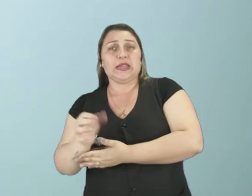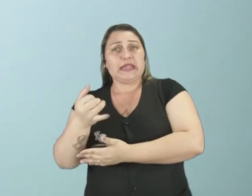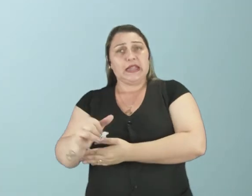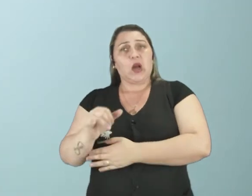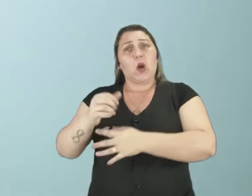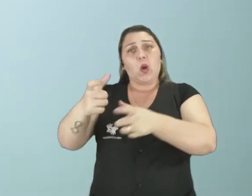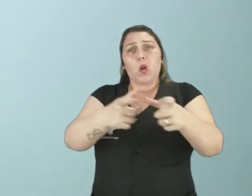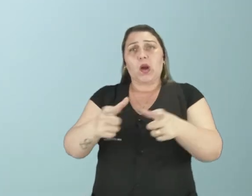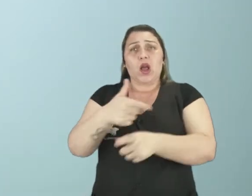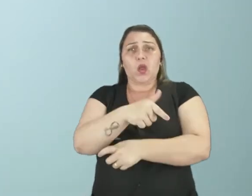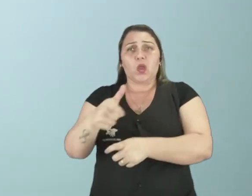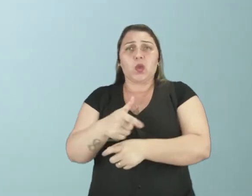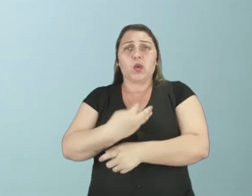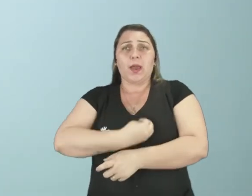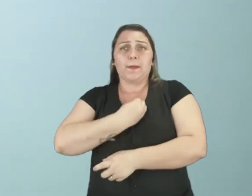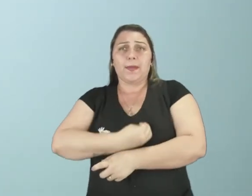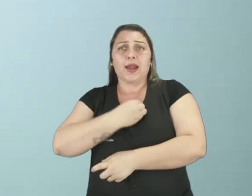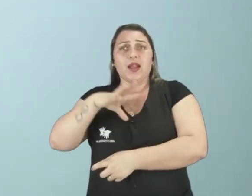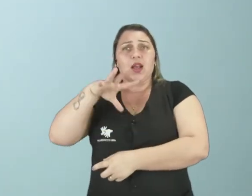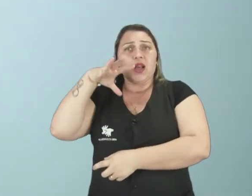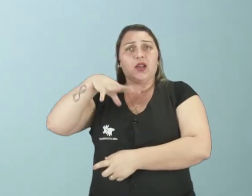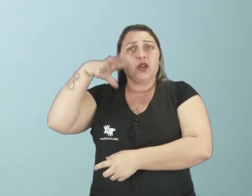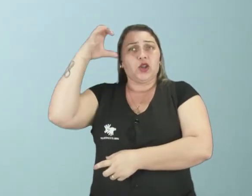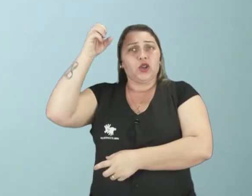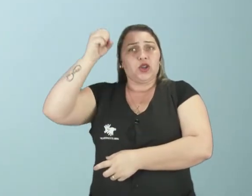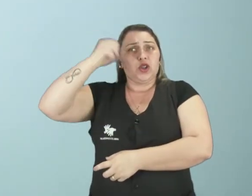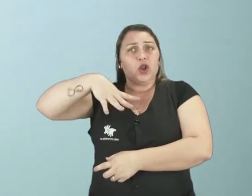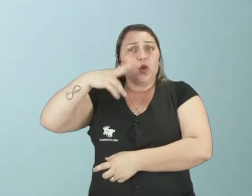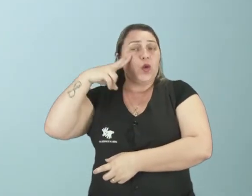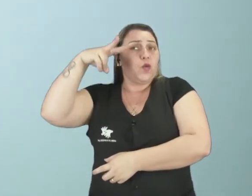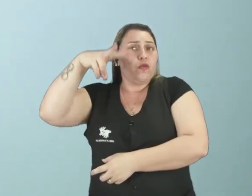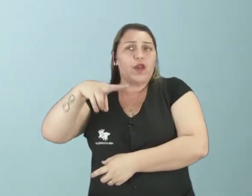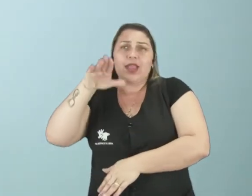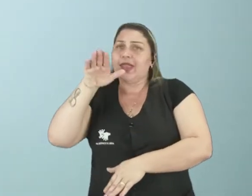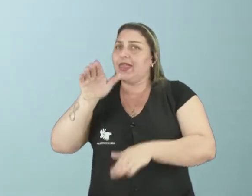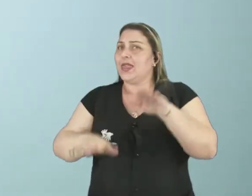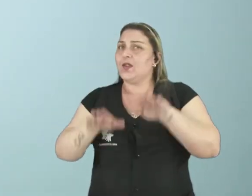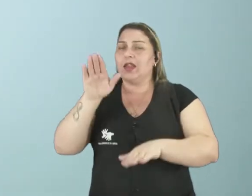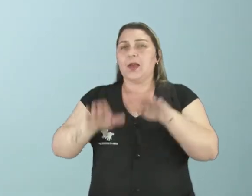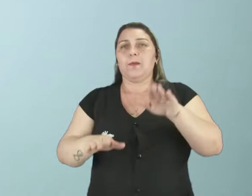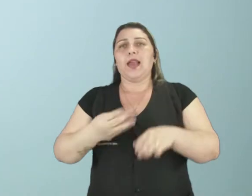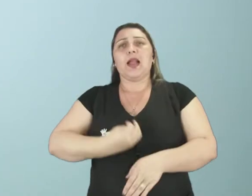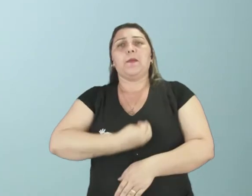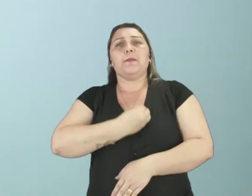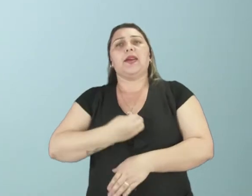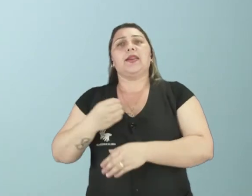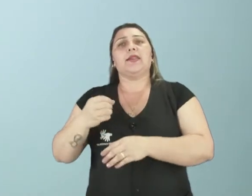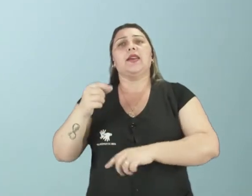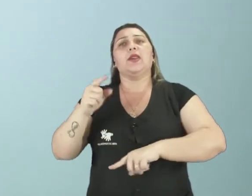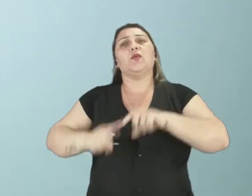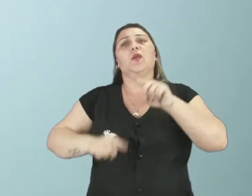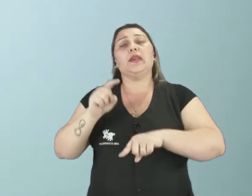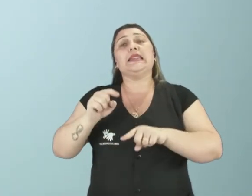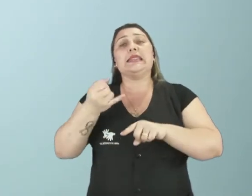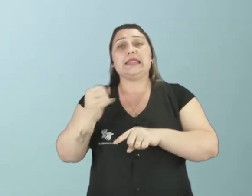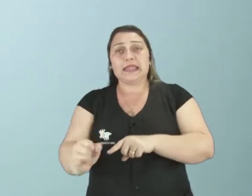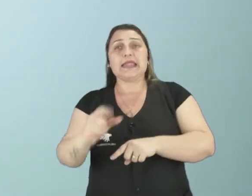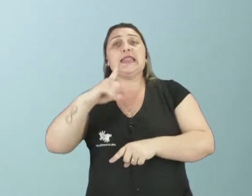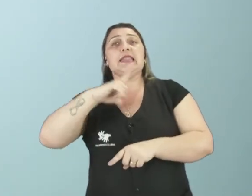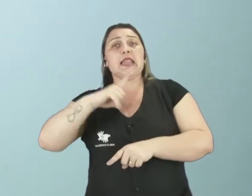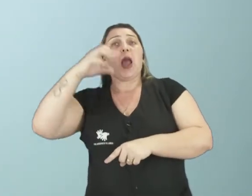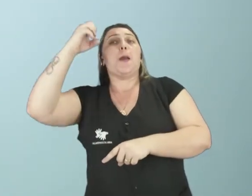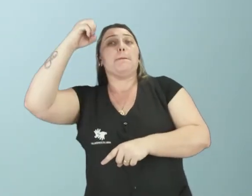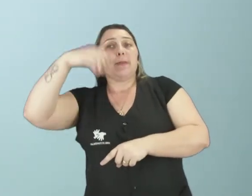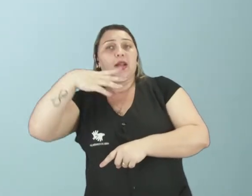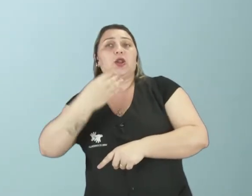local e não há presença de luz, a gente não vai ver ele. O que quer dizer que não depende da presença do objeto, e sim de haver presença de luz